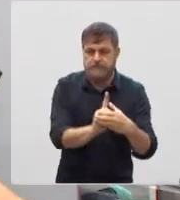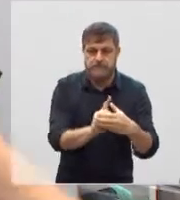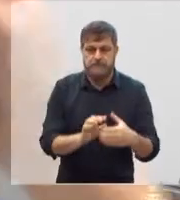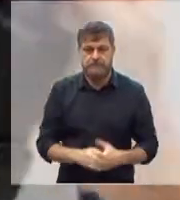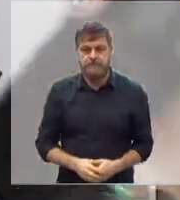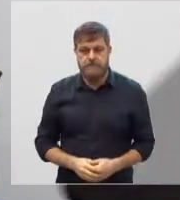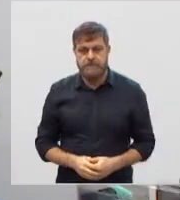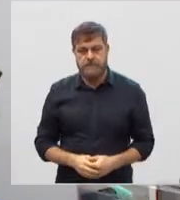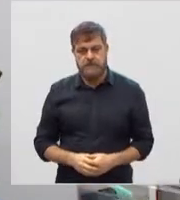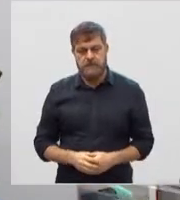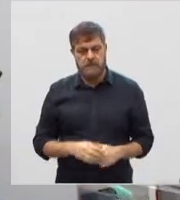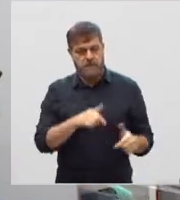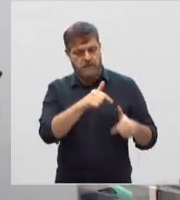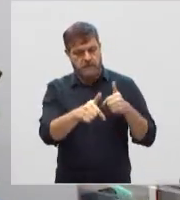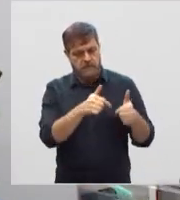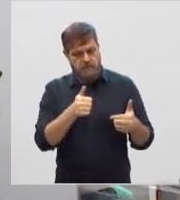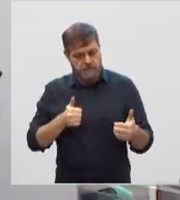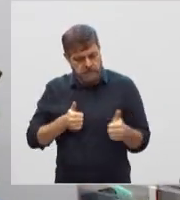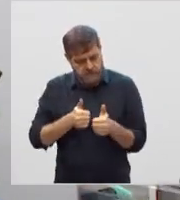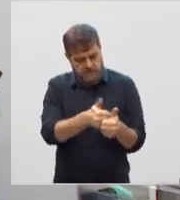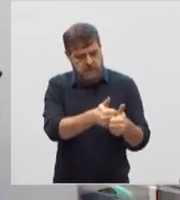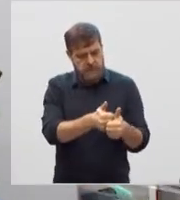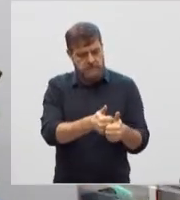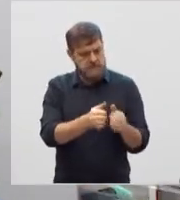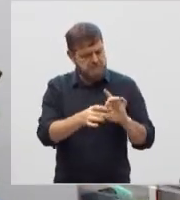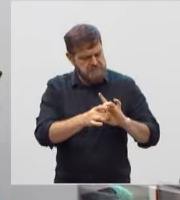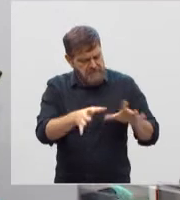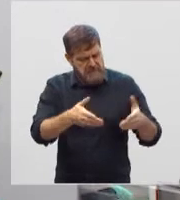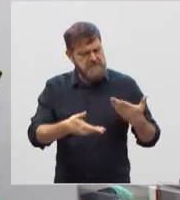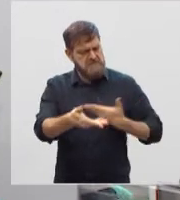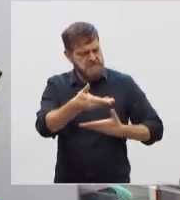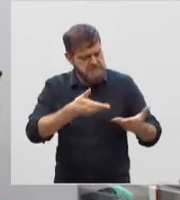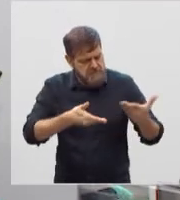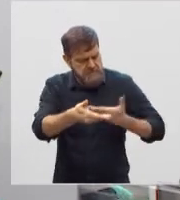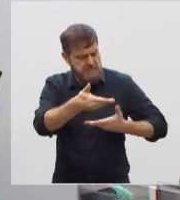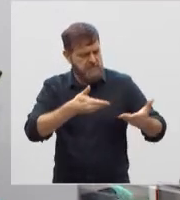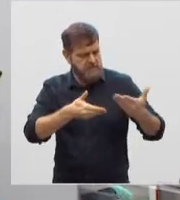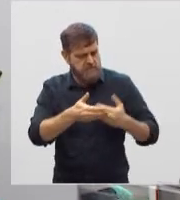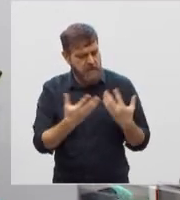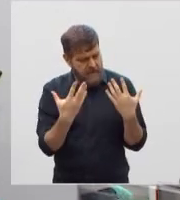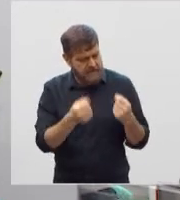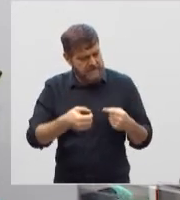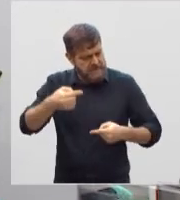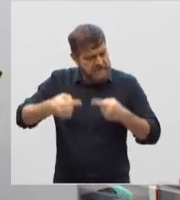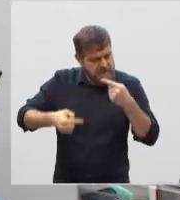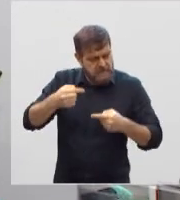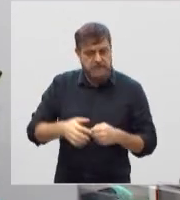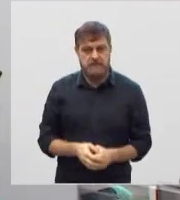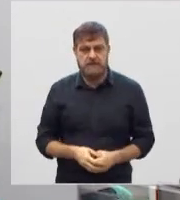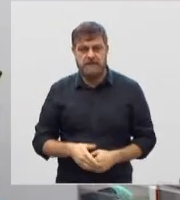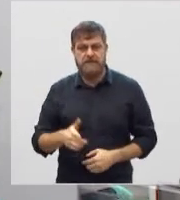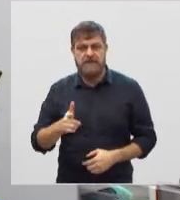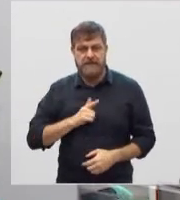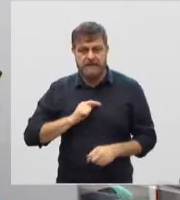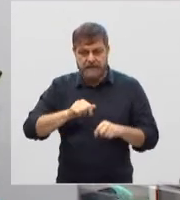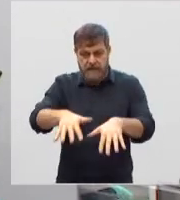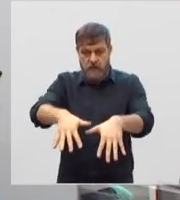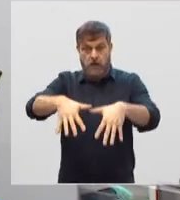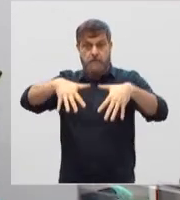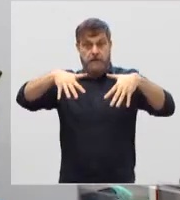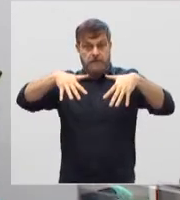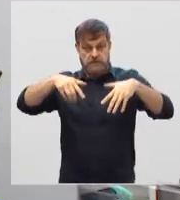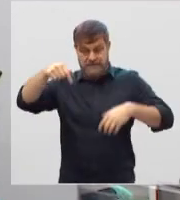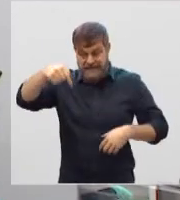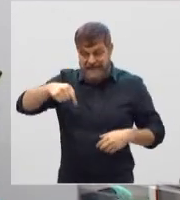social. Vereador, acompanhando o seu trabalho, a gente percebe que o senhor é muito aberto, né, para discussões. O senhor falou do sociólogo, vai ter